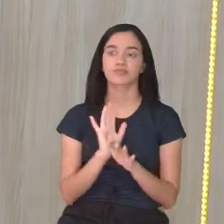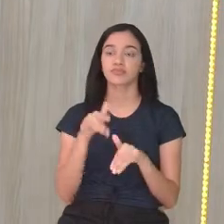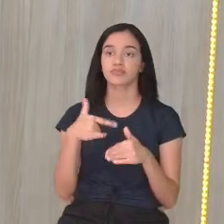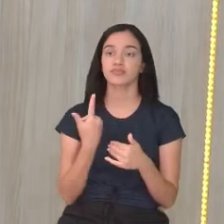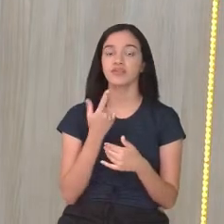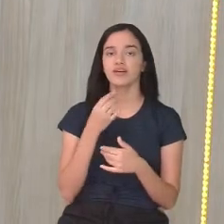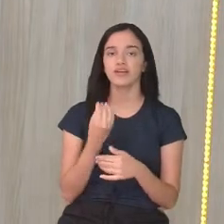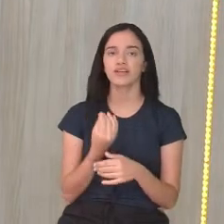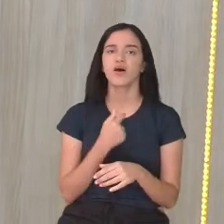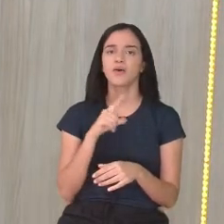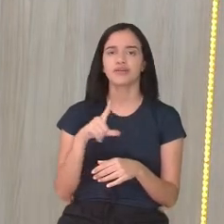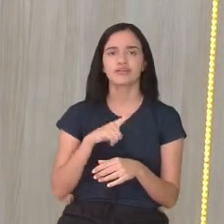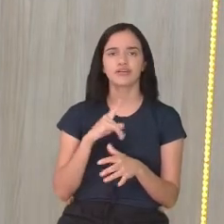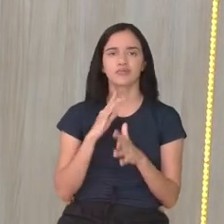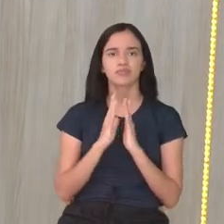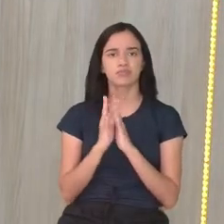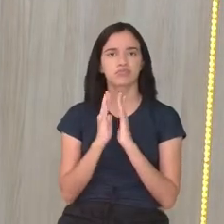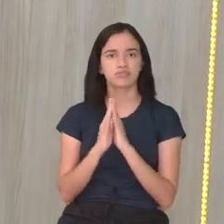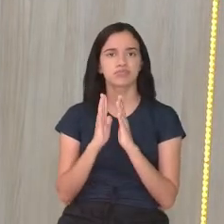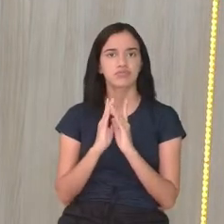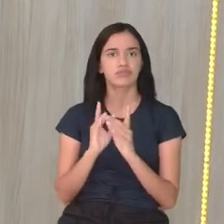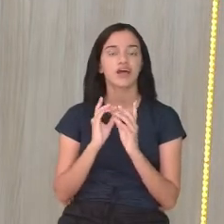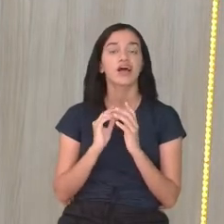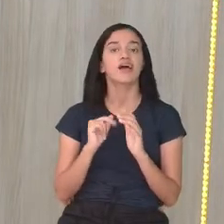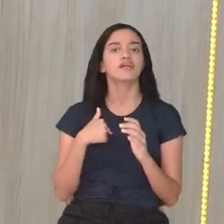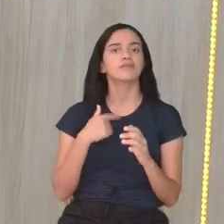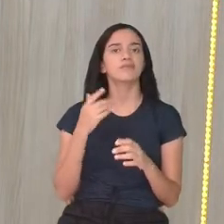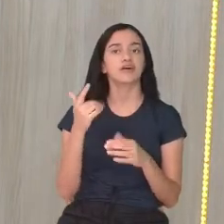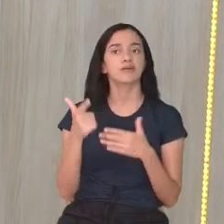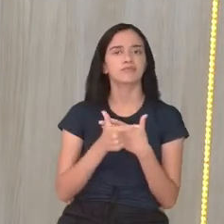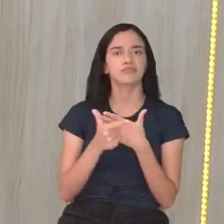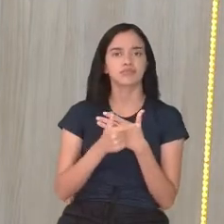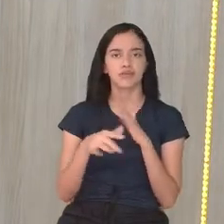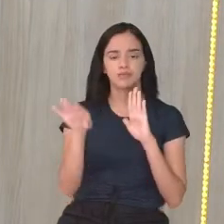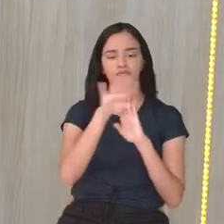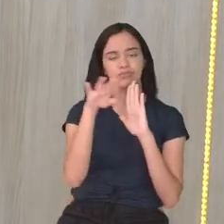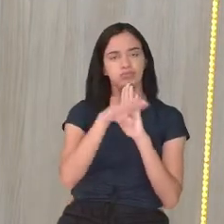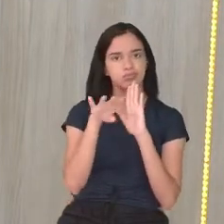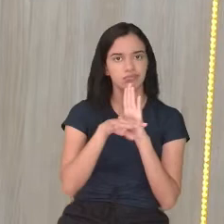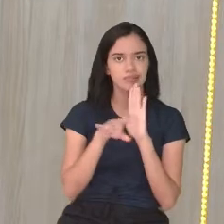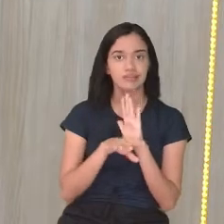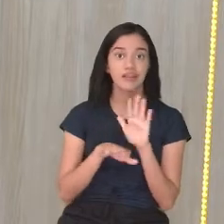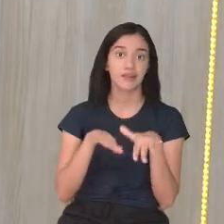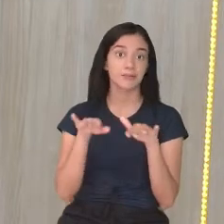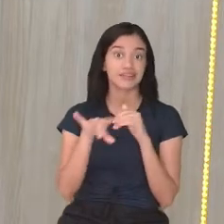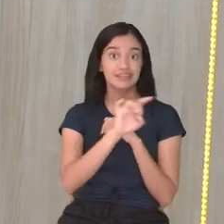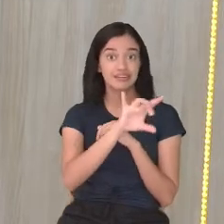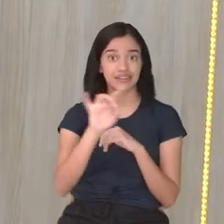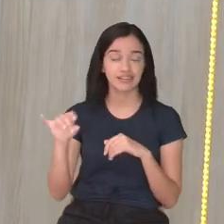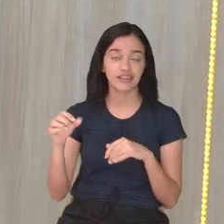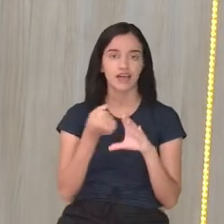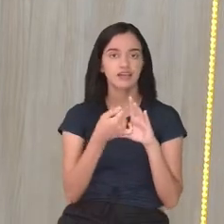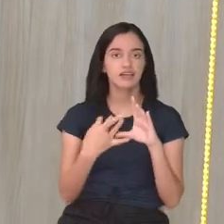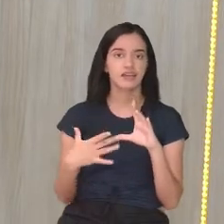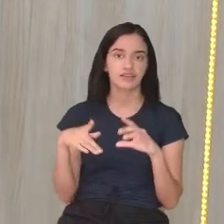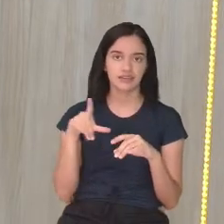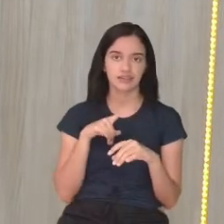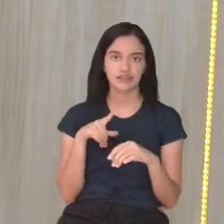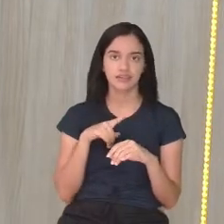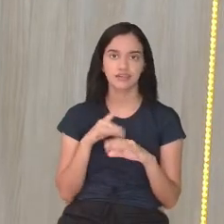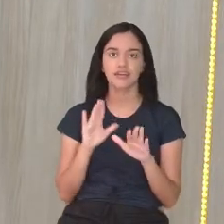Então, existe toda uma dinâmica para que isso aqui funcione dependendo de cada característica que ela